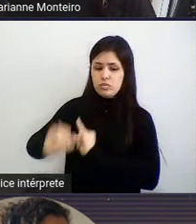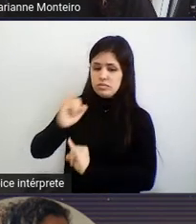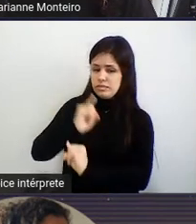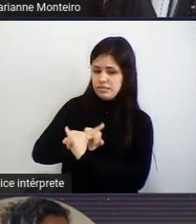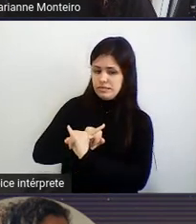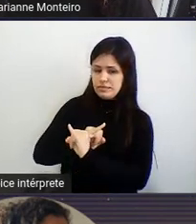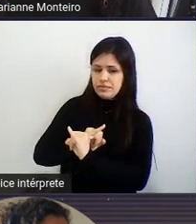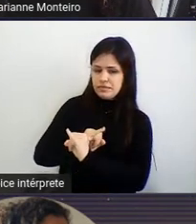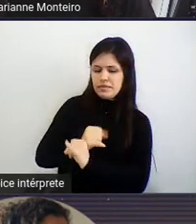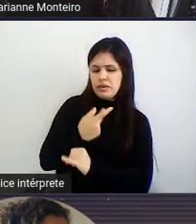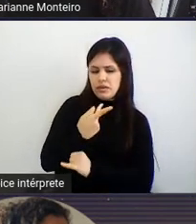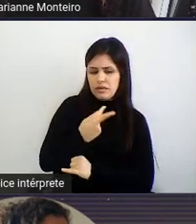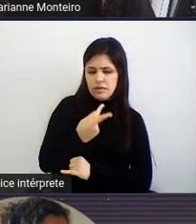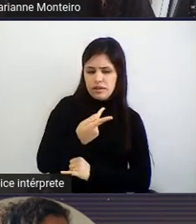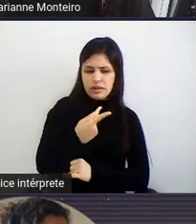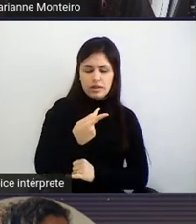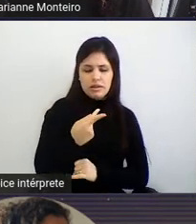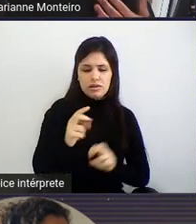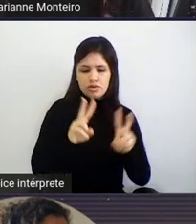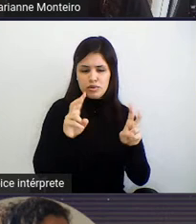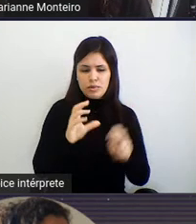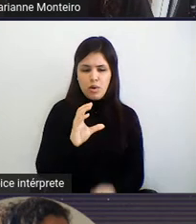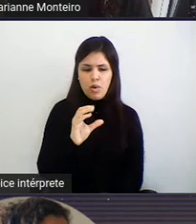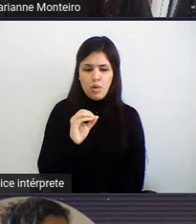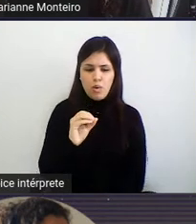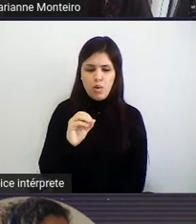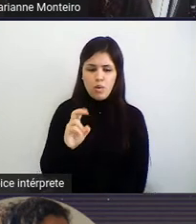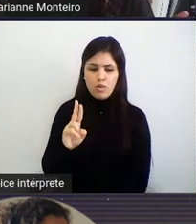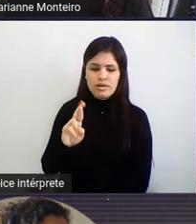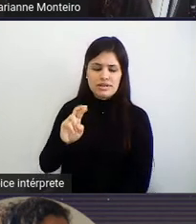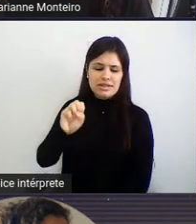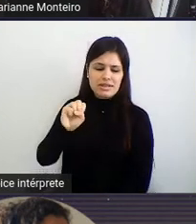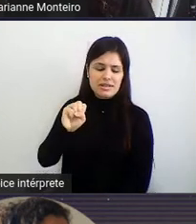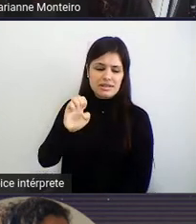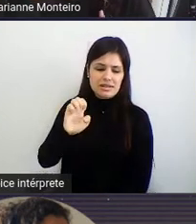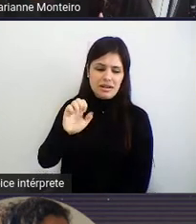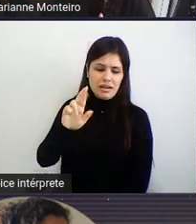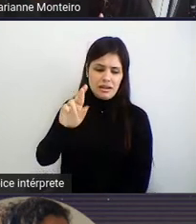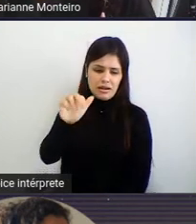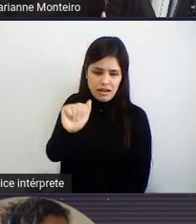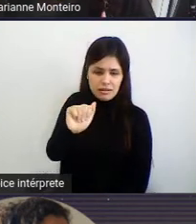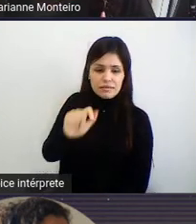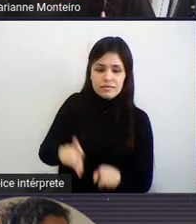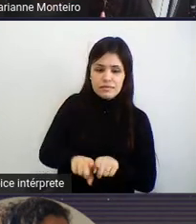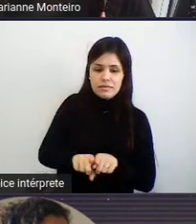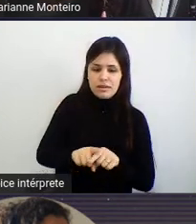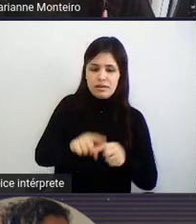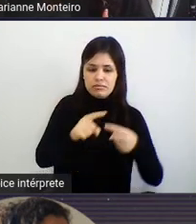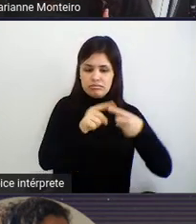Machine Learning. Tem esse também de Stanford, tem vários outros. Eu não quis colocar uma lista extensiva, mas